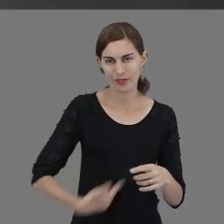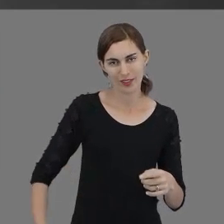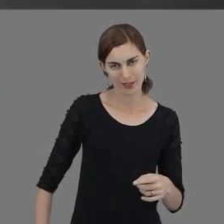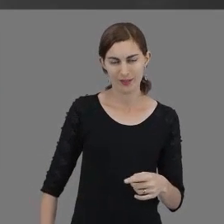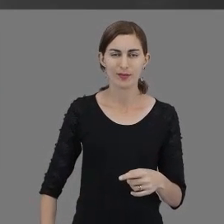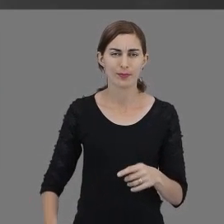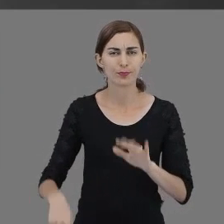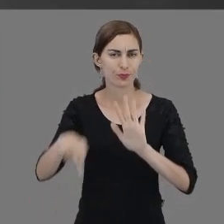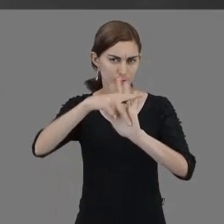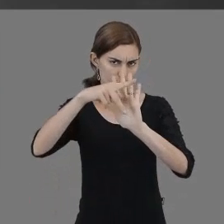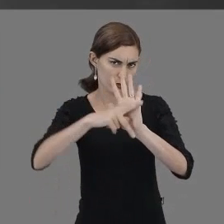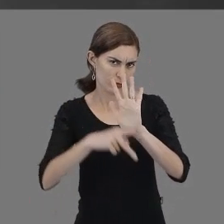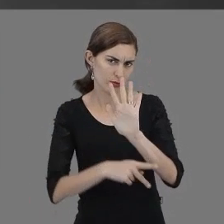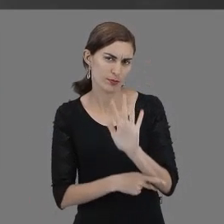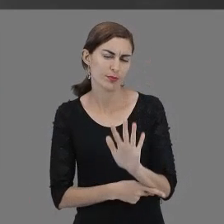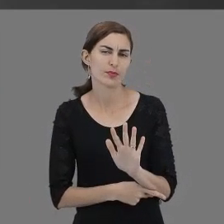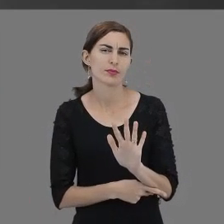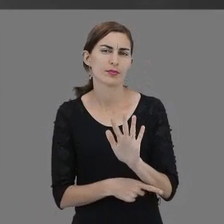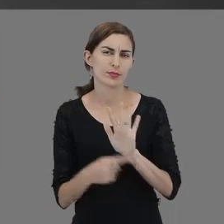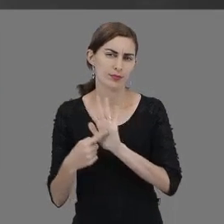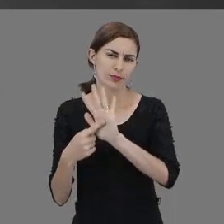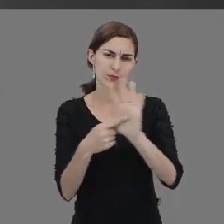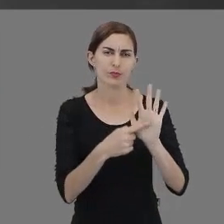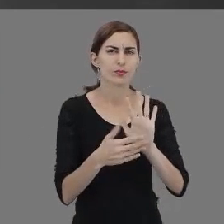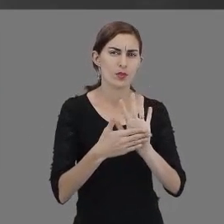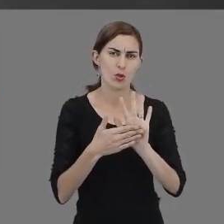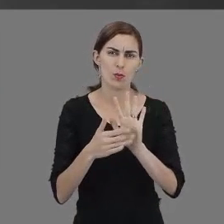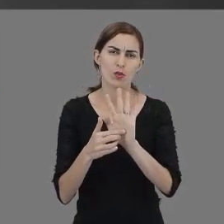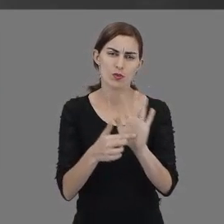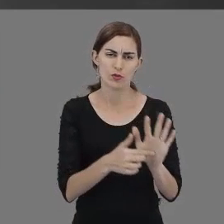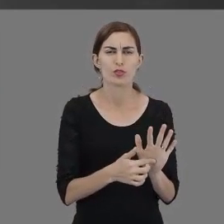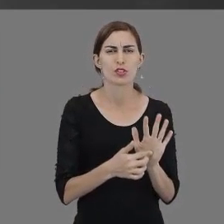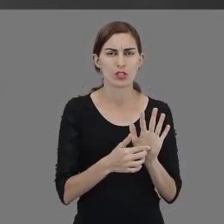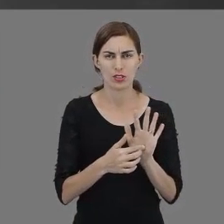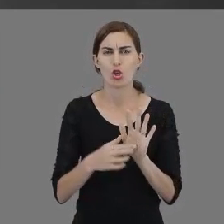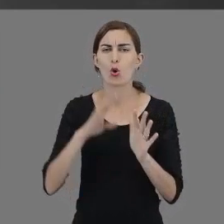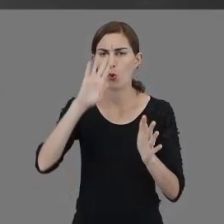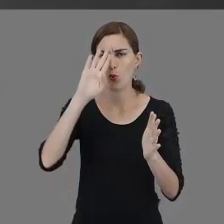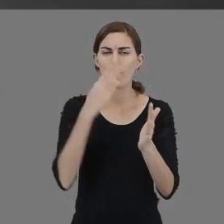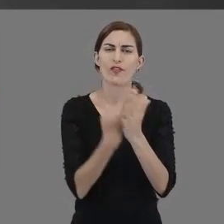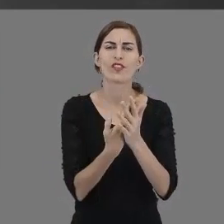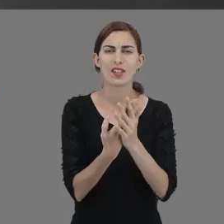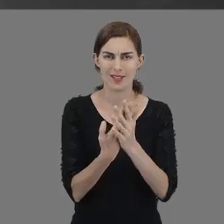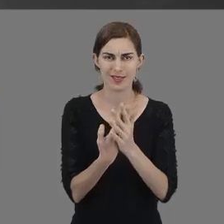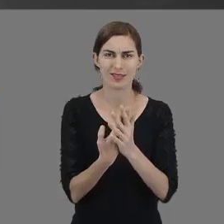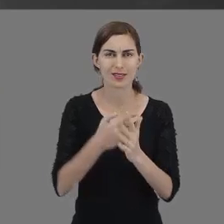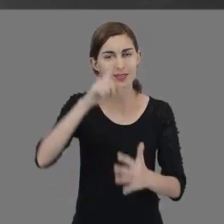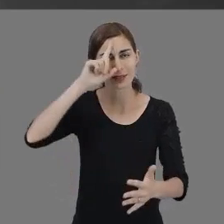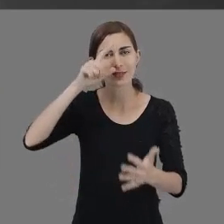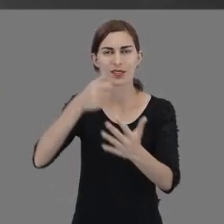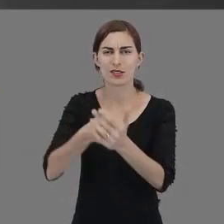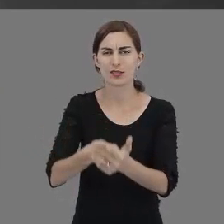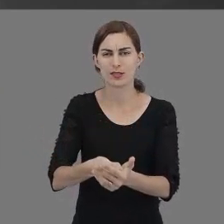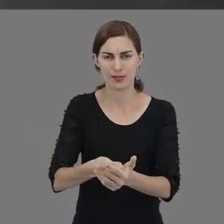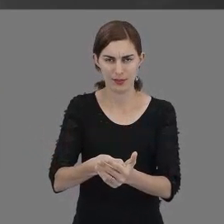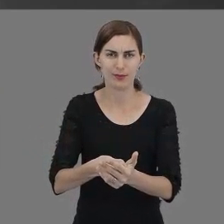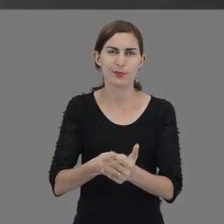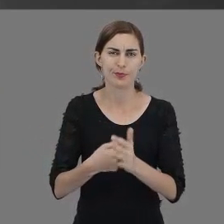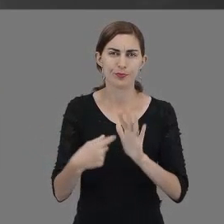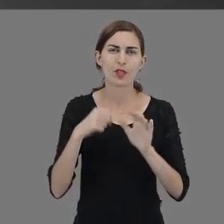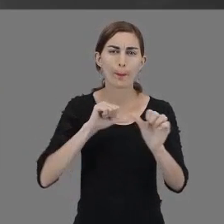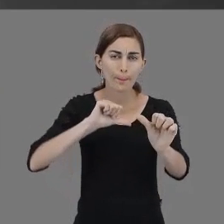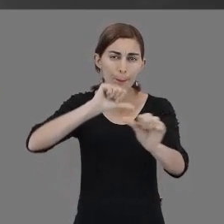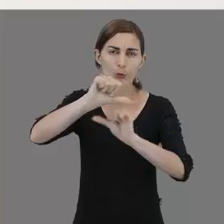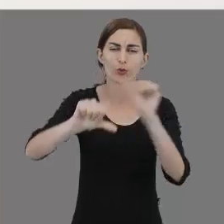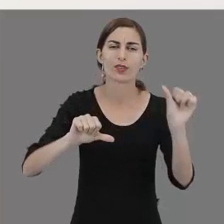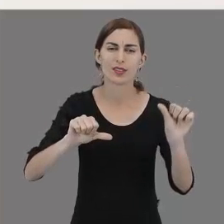e aí esse plano ele é fundamentado nos princípios da confiança e da descentralização da decisão. Então, o grande agente de